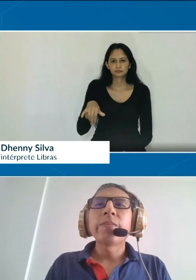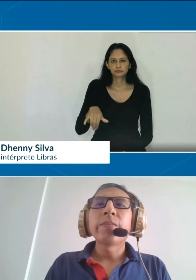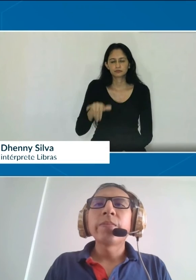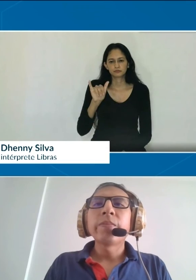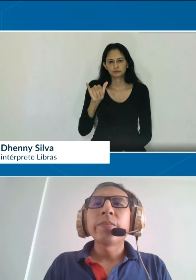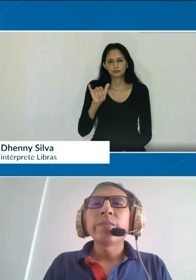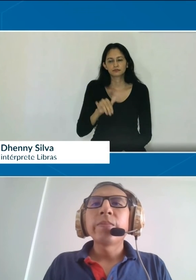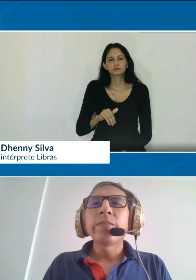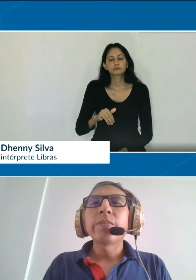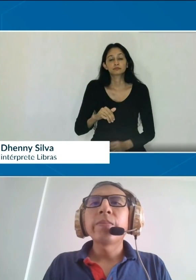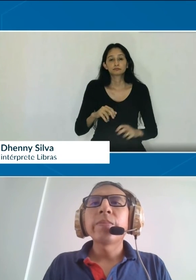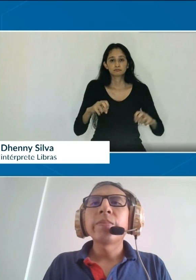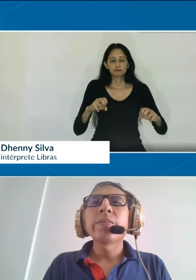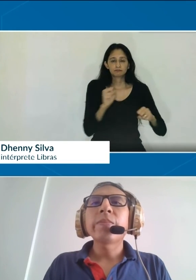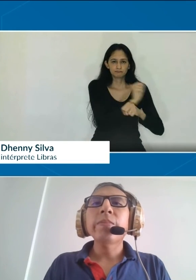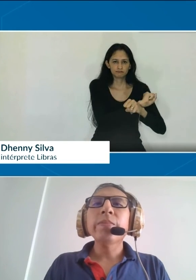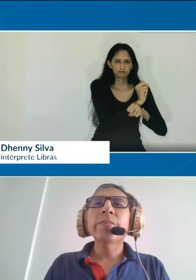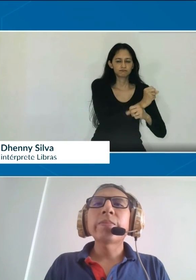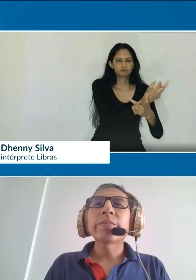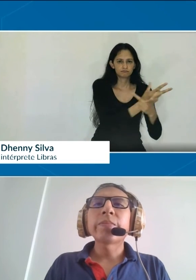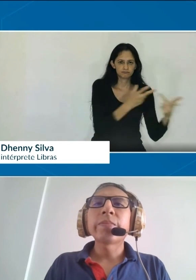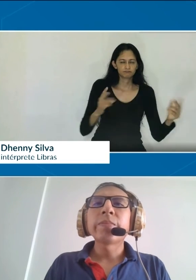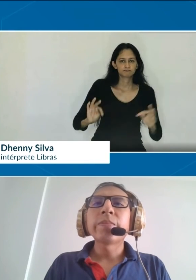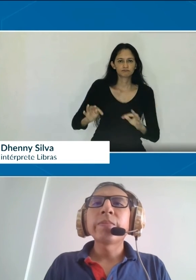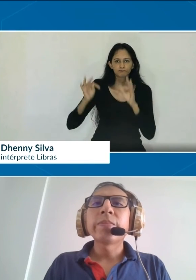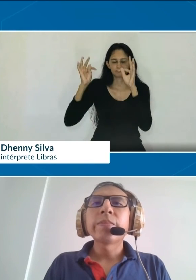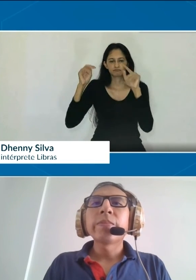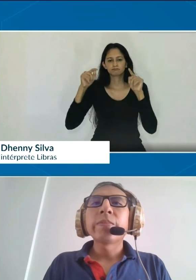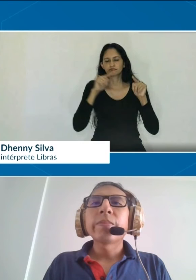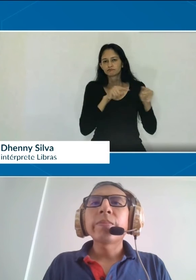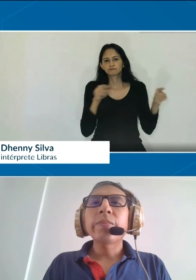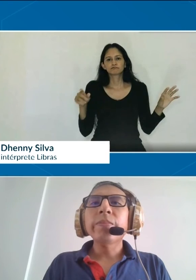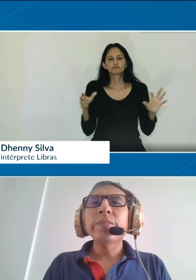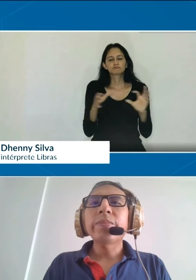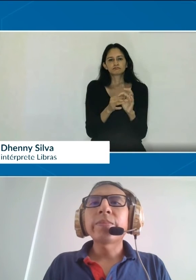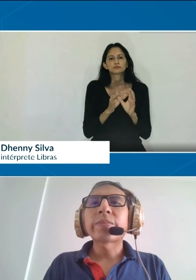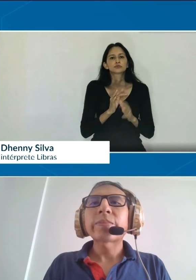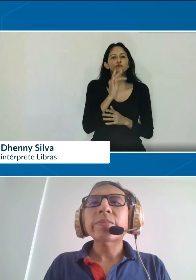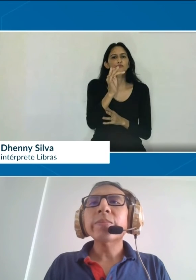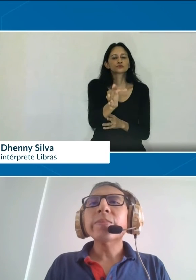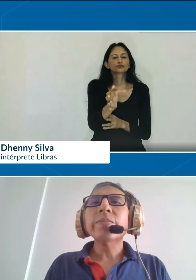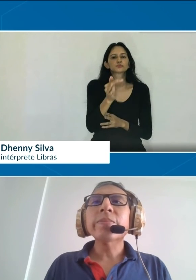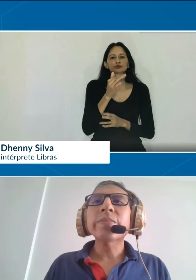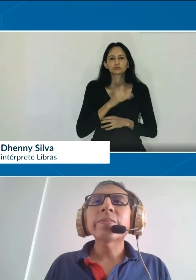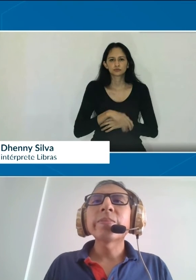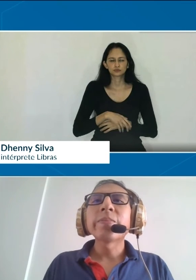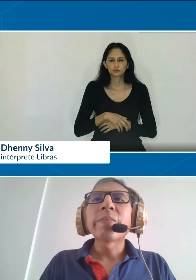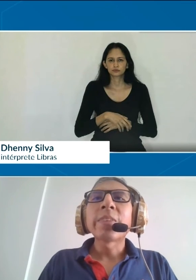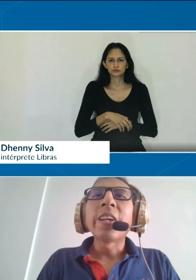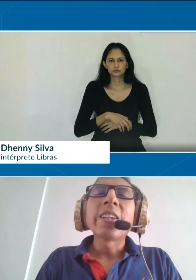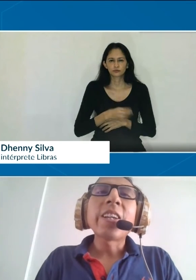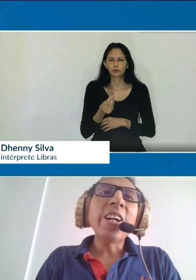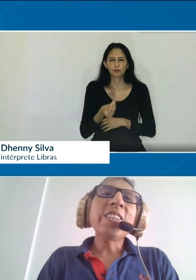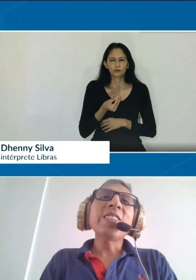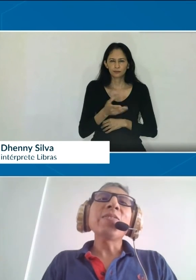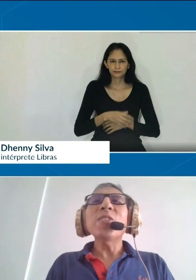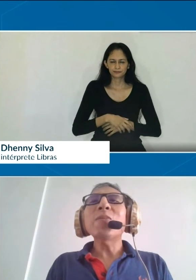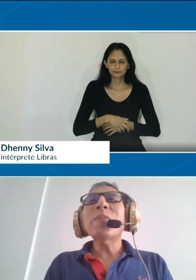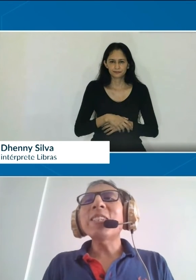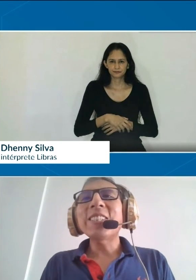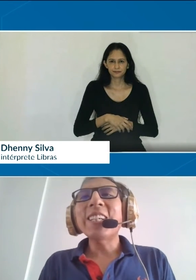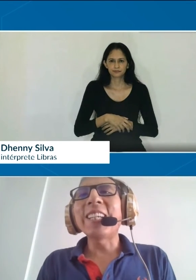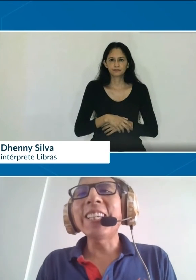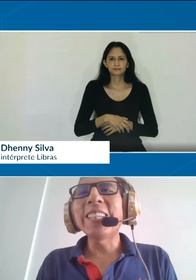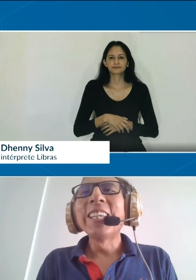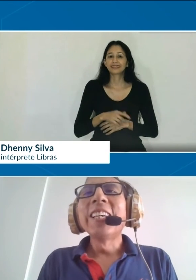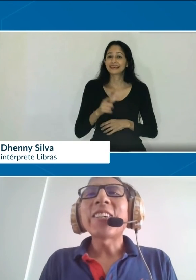e tecnologia, o que a gente pode pensar, então, para o futuro dessas duas áreas? Tem muito